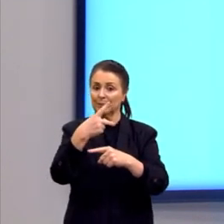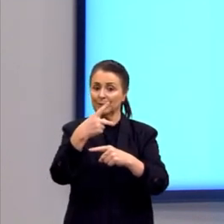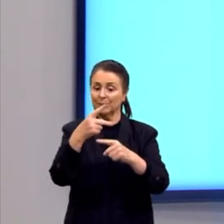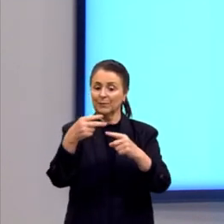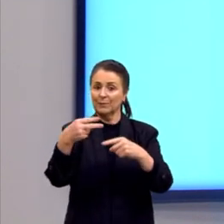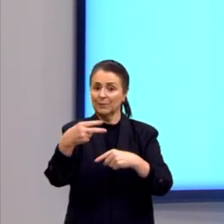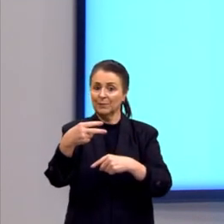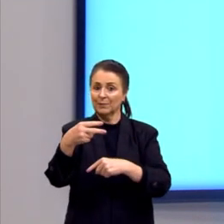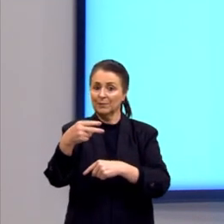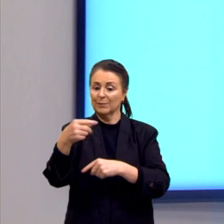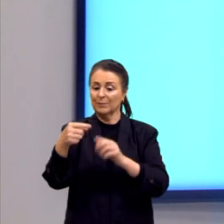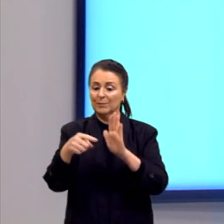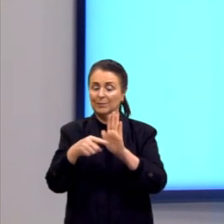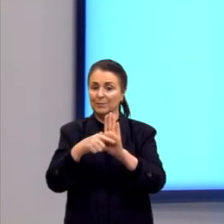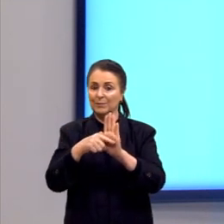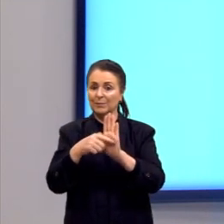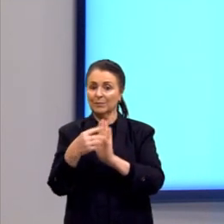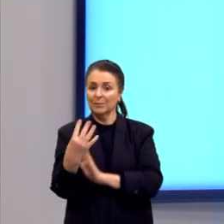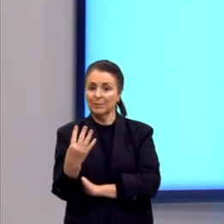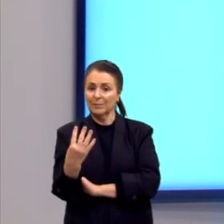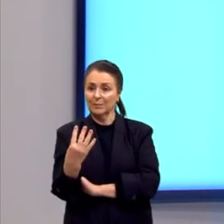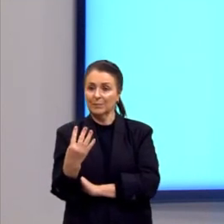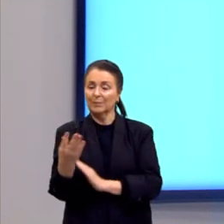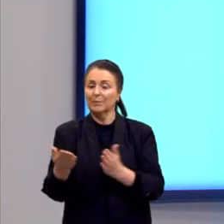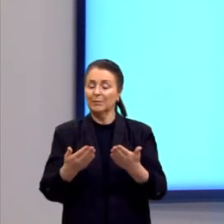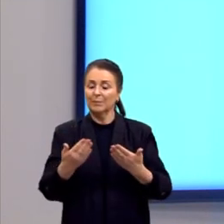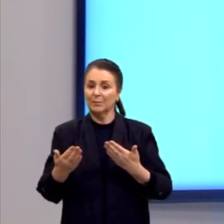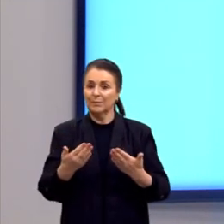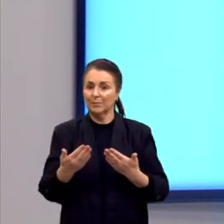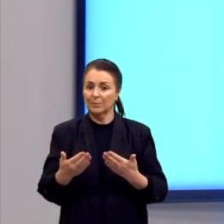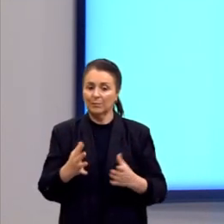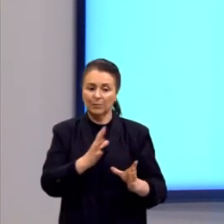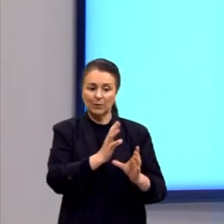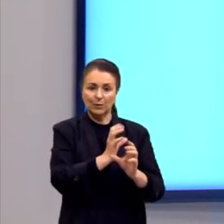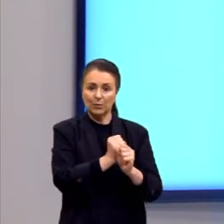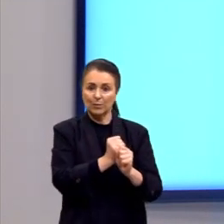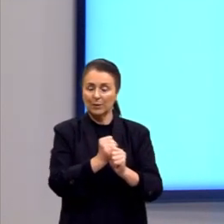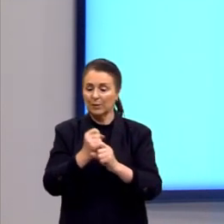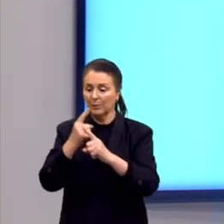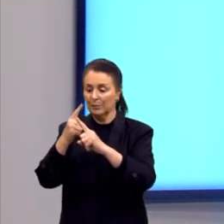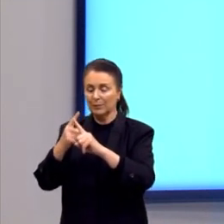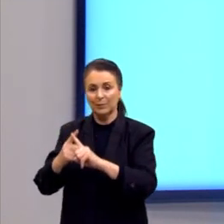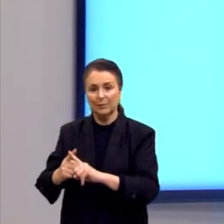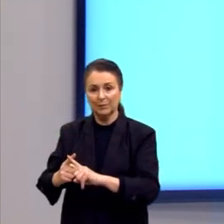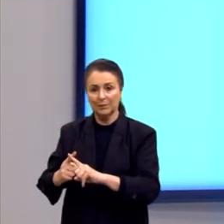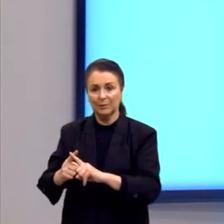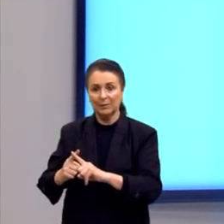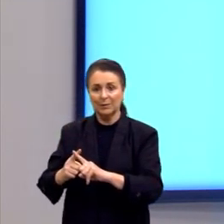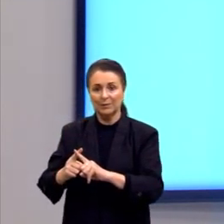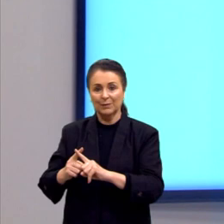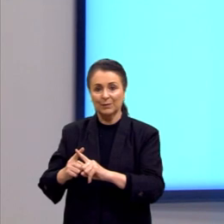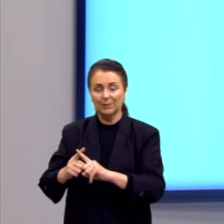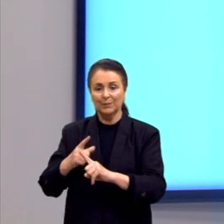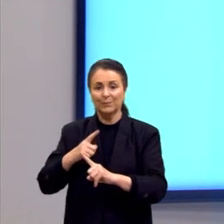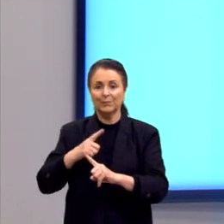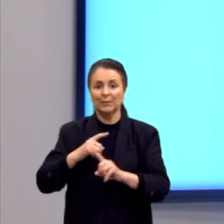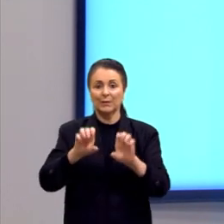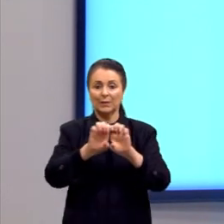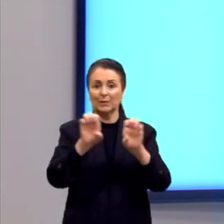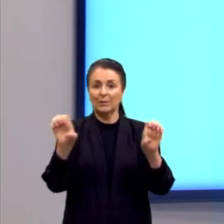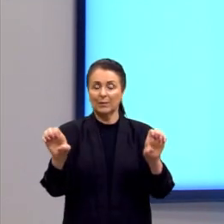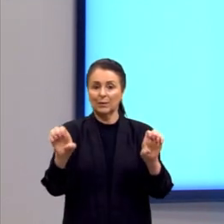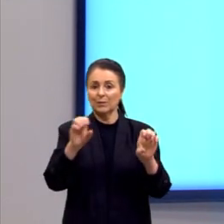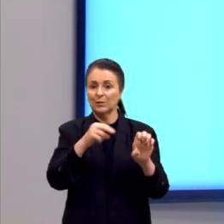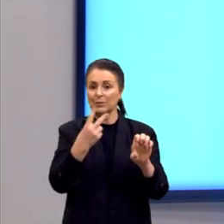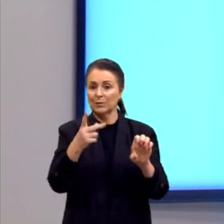-4 agora vamos analisar né O que que é sobre o quê que é produto nós temos que uma equação de segundo